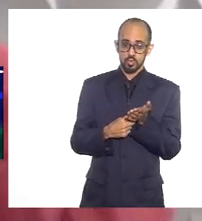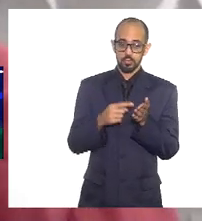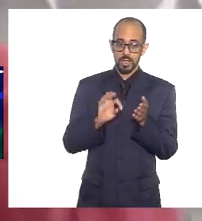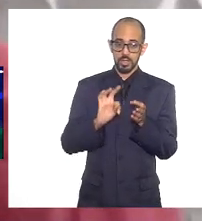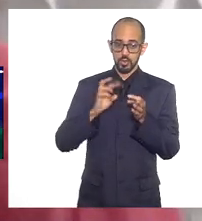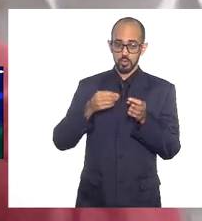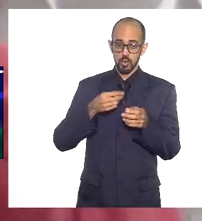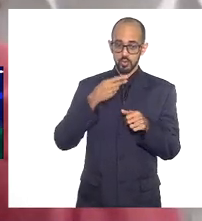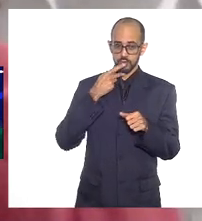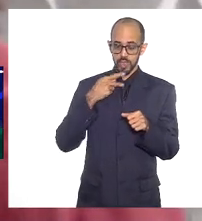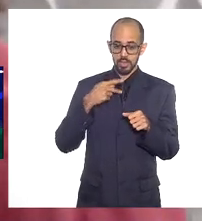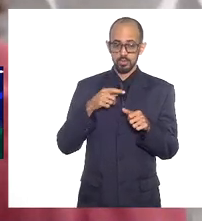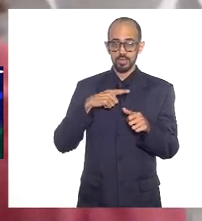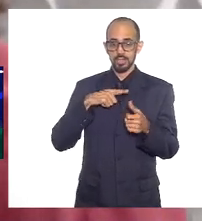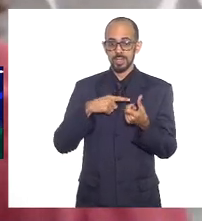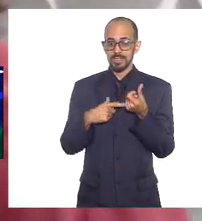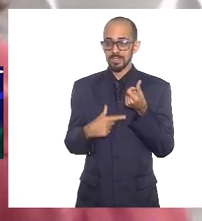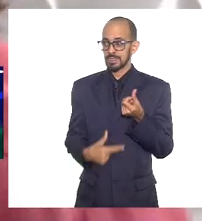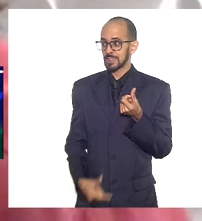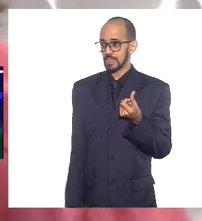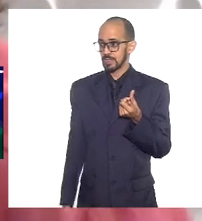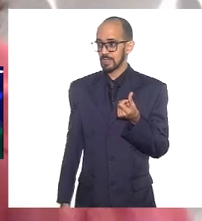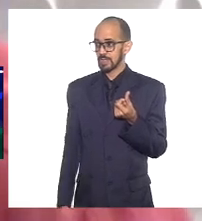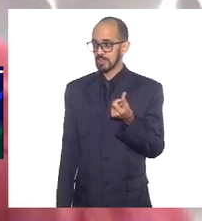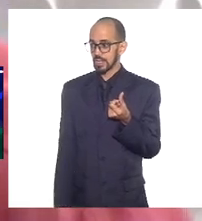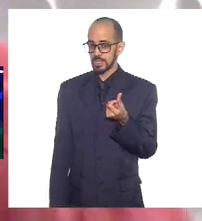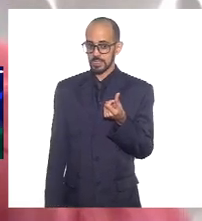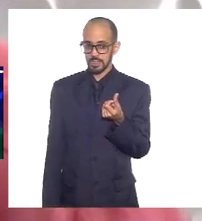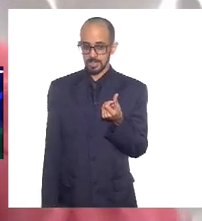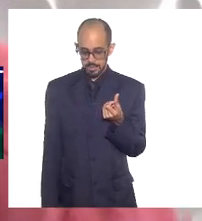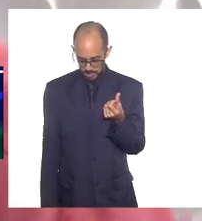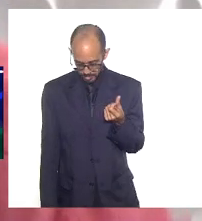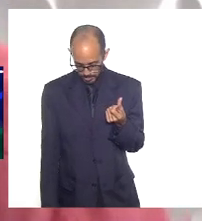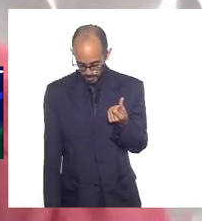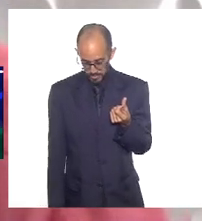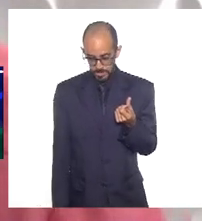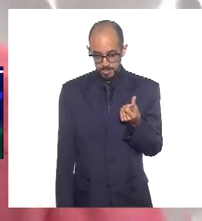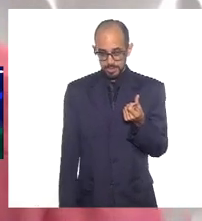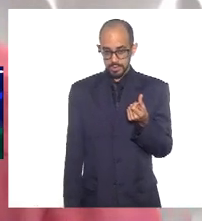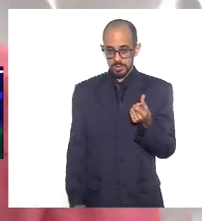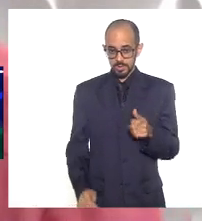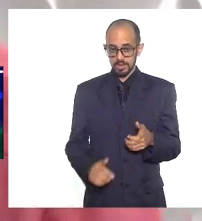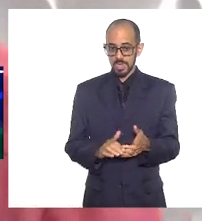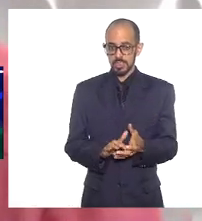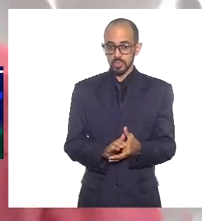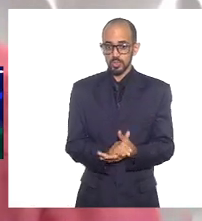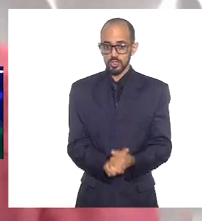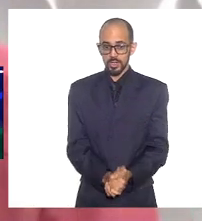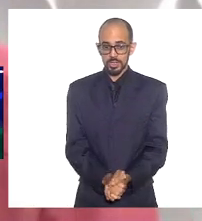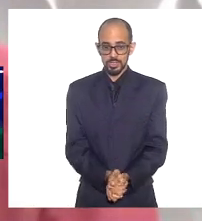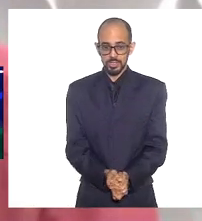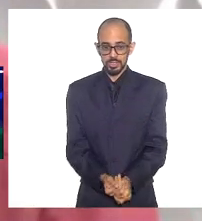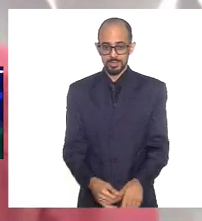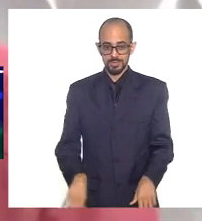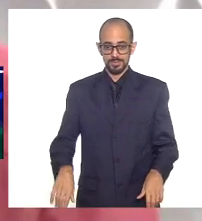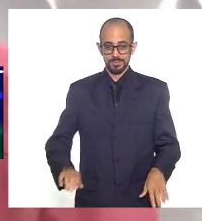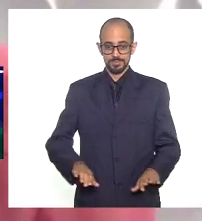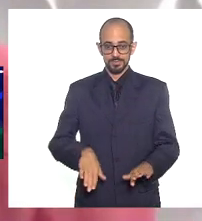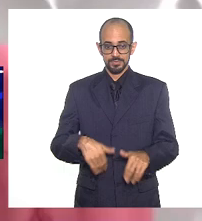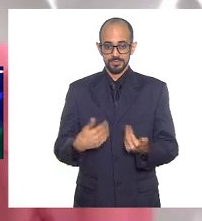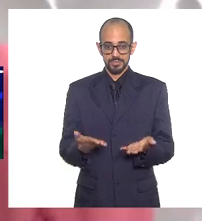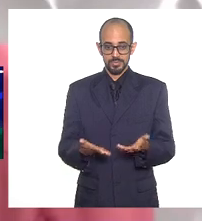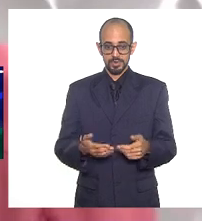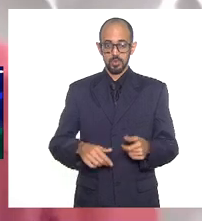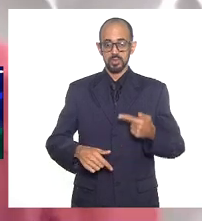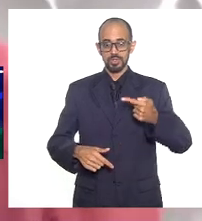falar são seis deputados então eu queria pedir que cada orador não ultrapassasse o prazo